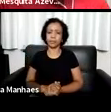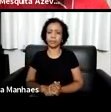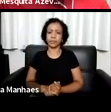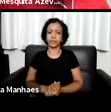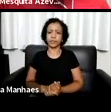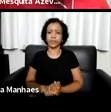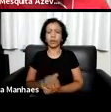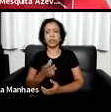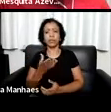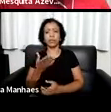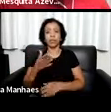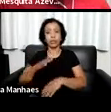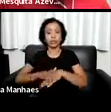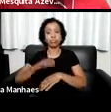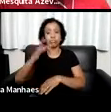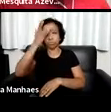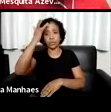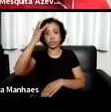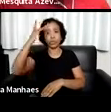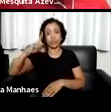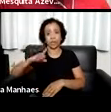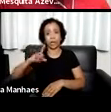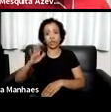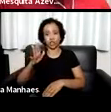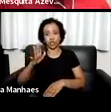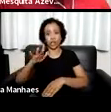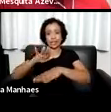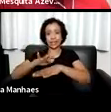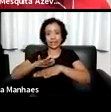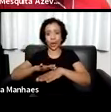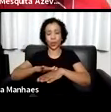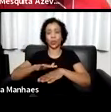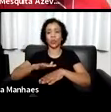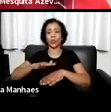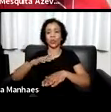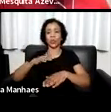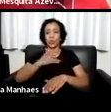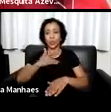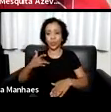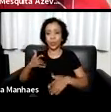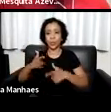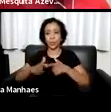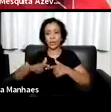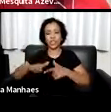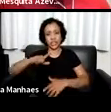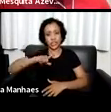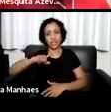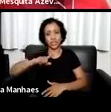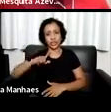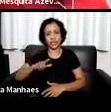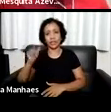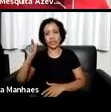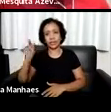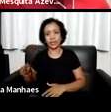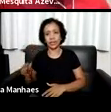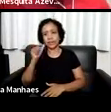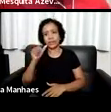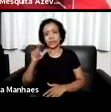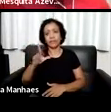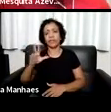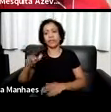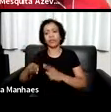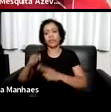muita gente que já está atravessando uma situação delicada, como é o caso desse irmão cuja mãe está fazendo